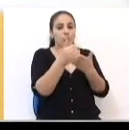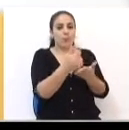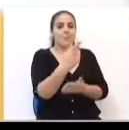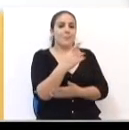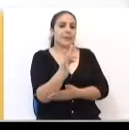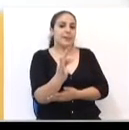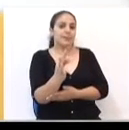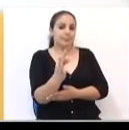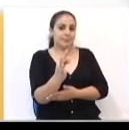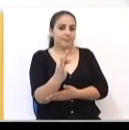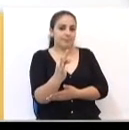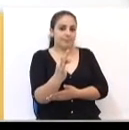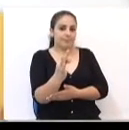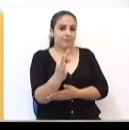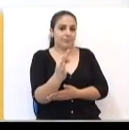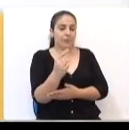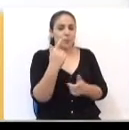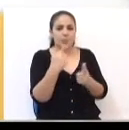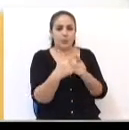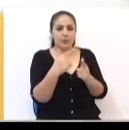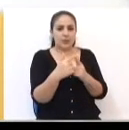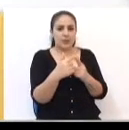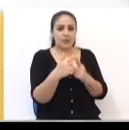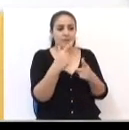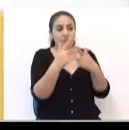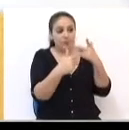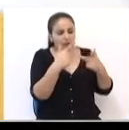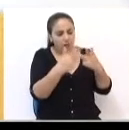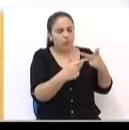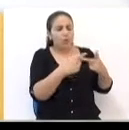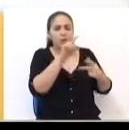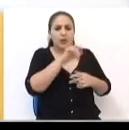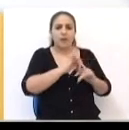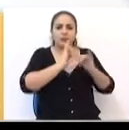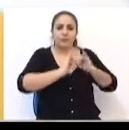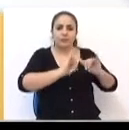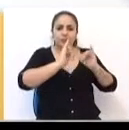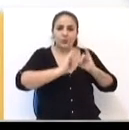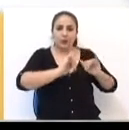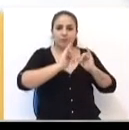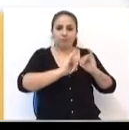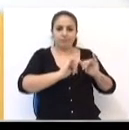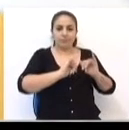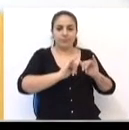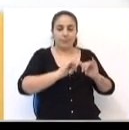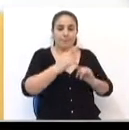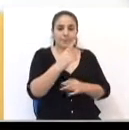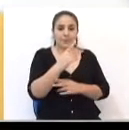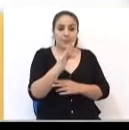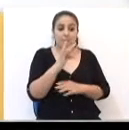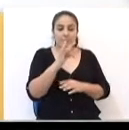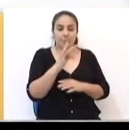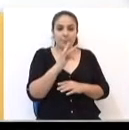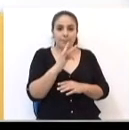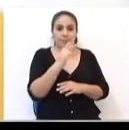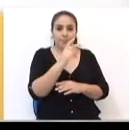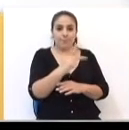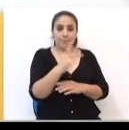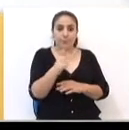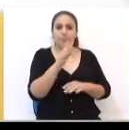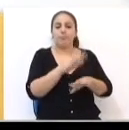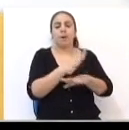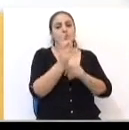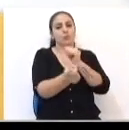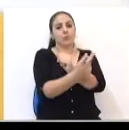ao PT. E, inclusive, isso foi amplamente divulgado nos órgãos de comunicação. O PP foi um dos partidos mais corruptos,